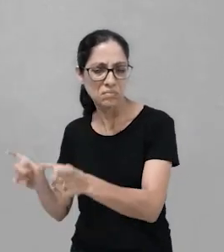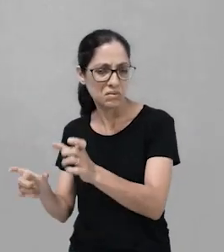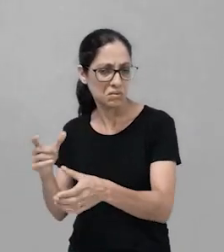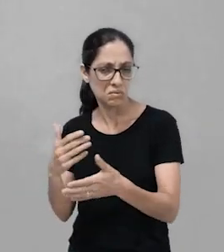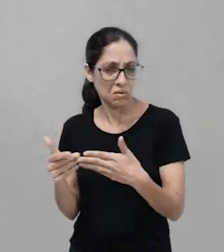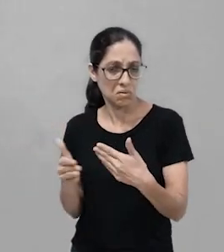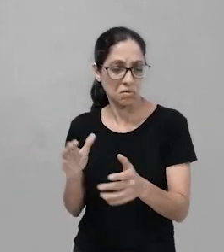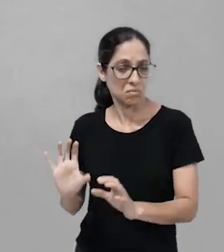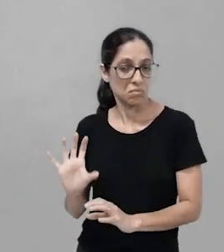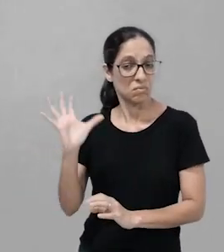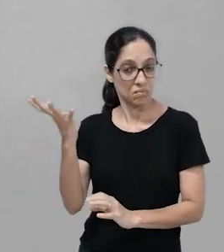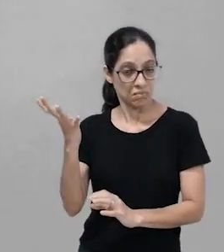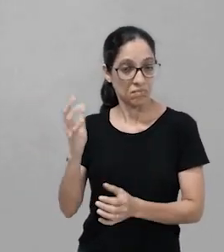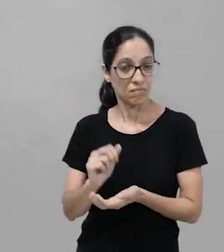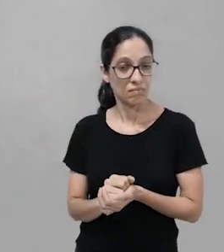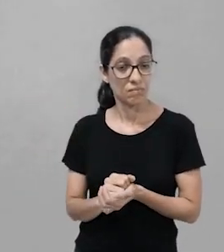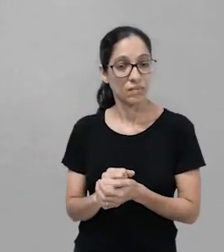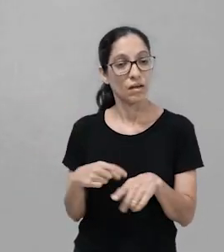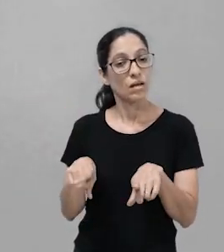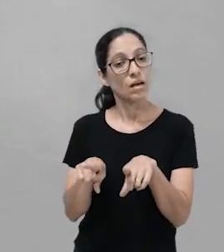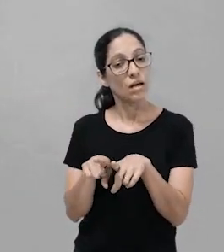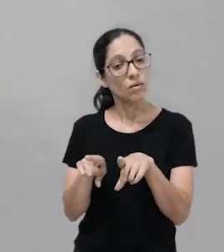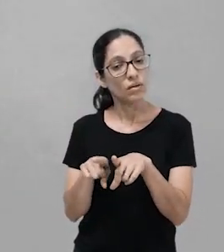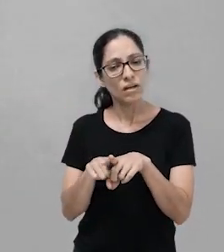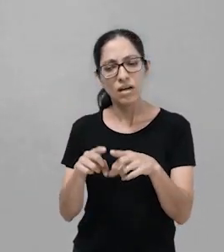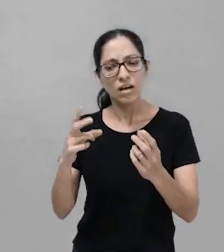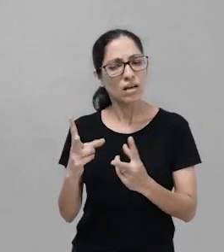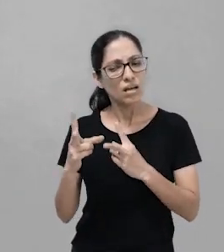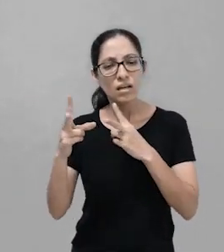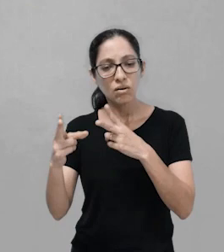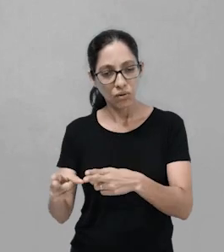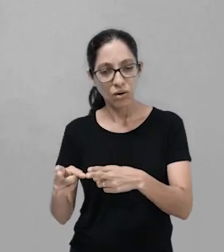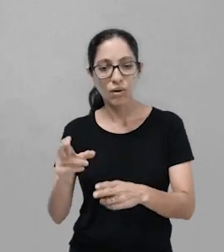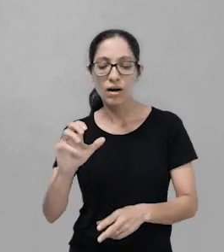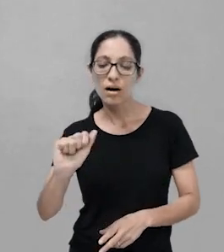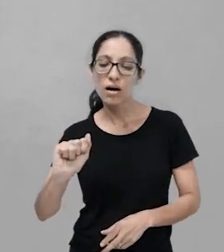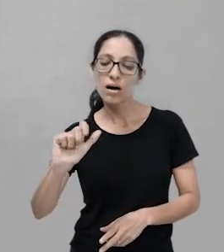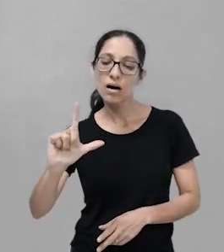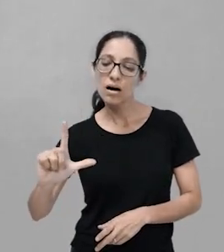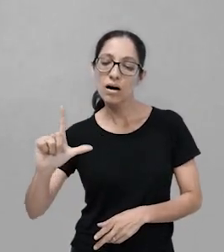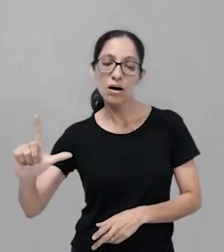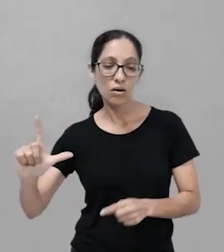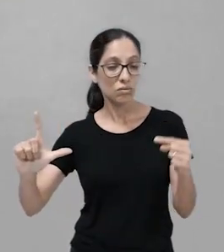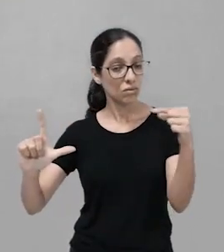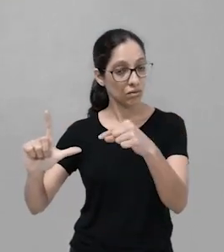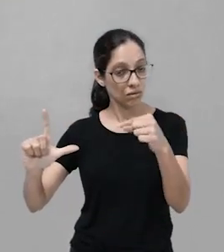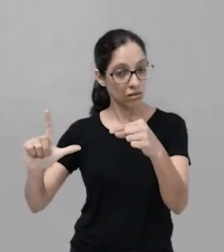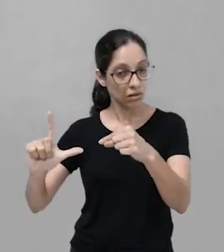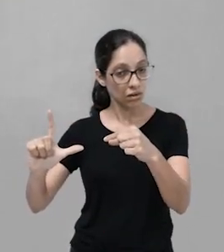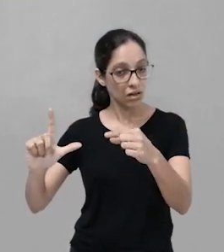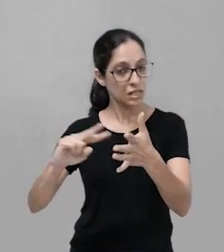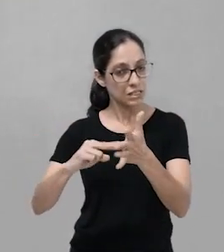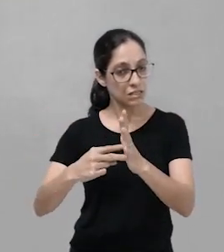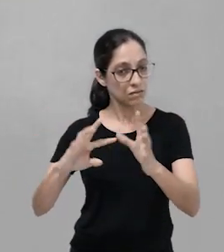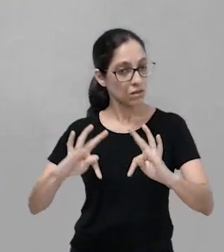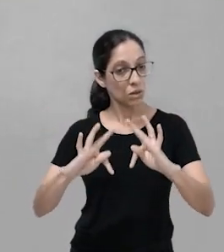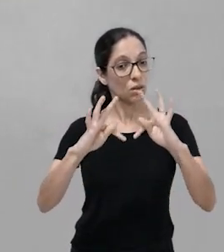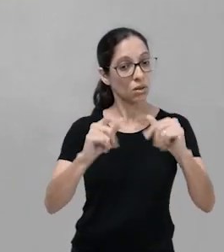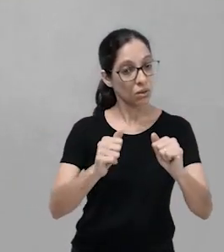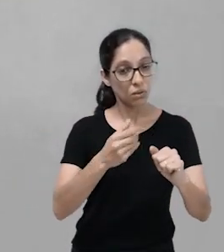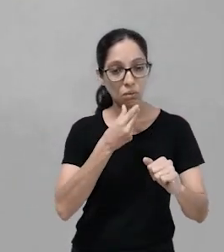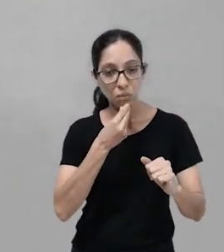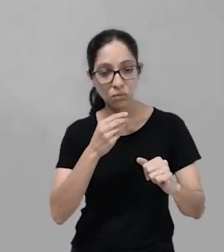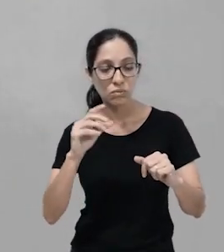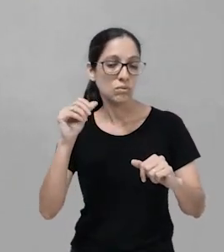qual situação, tá? É um sinônimo de all. All significa todos, tá? Ou todas